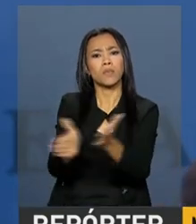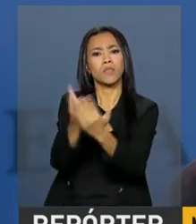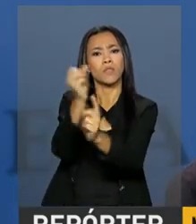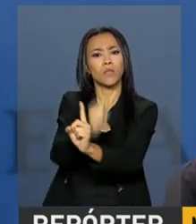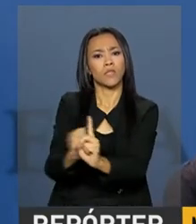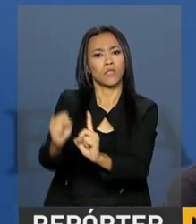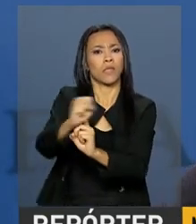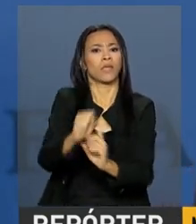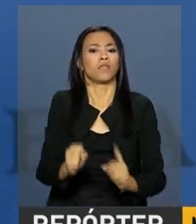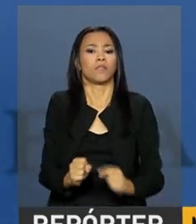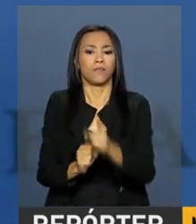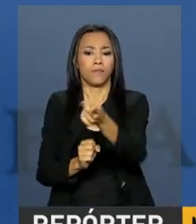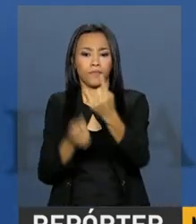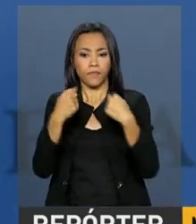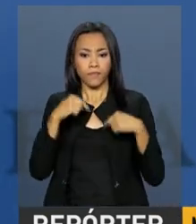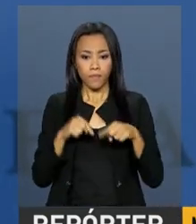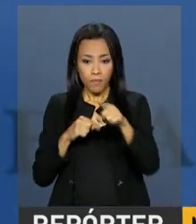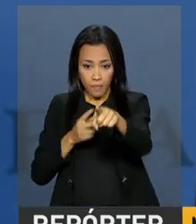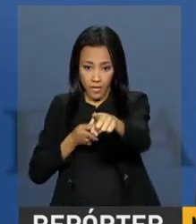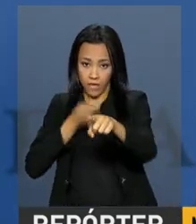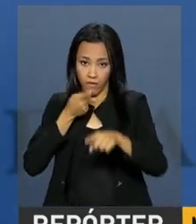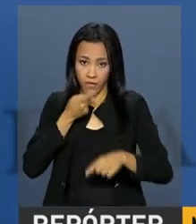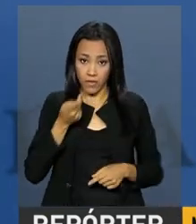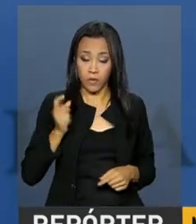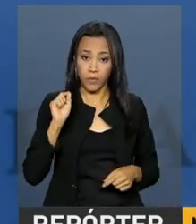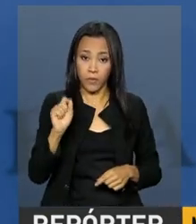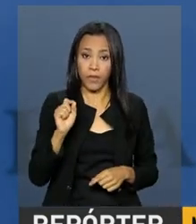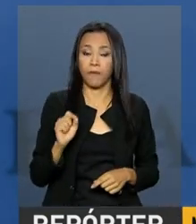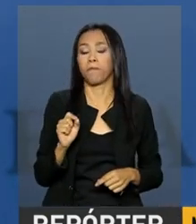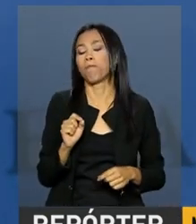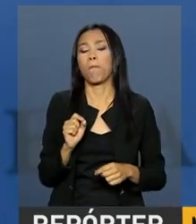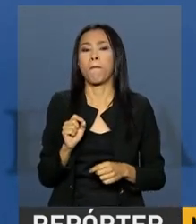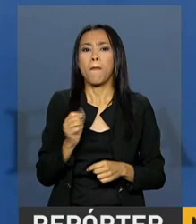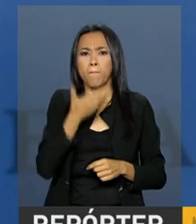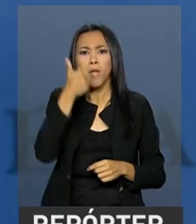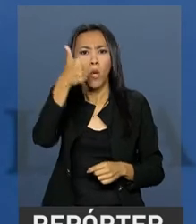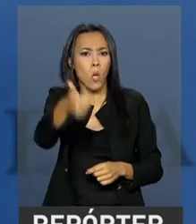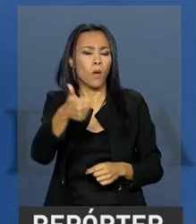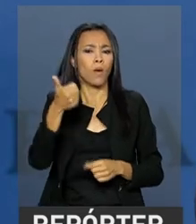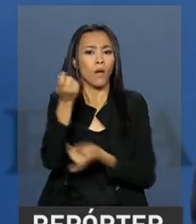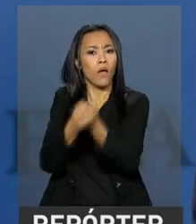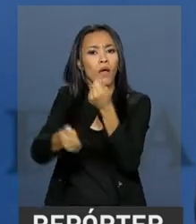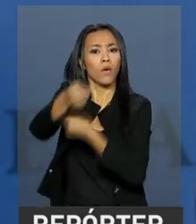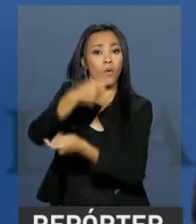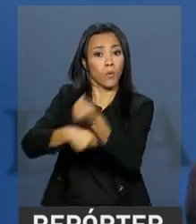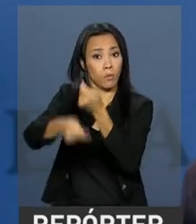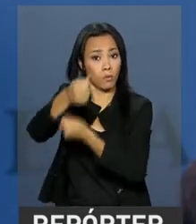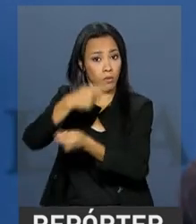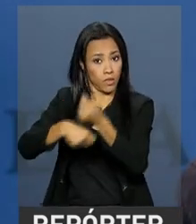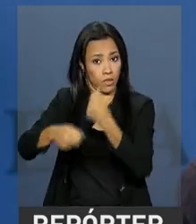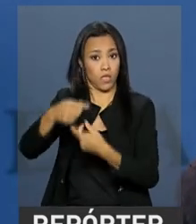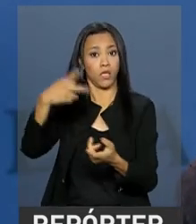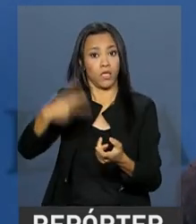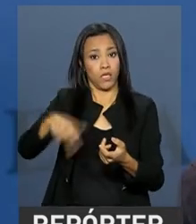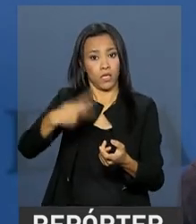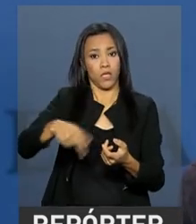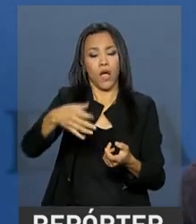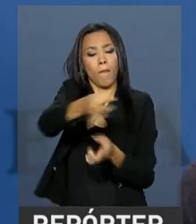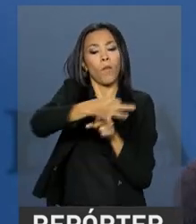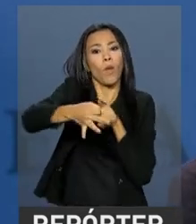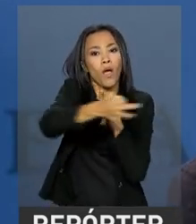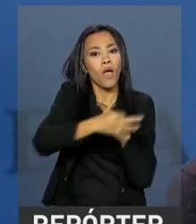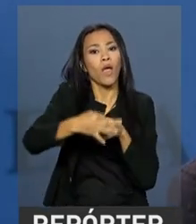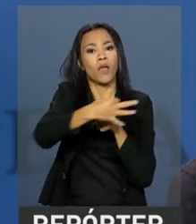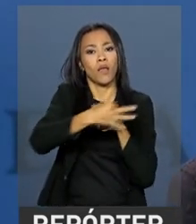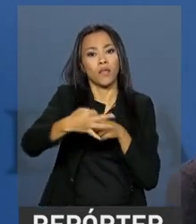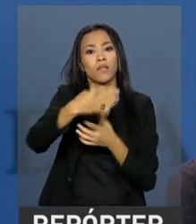da aprovação de uma reforma da Previdência melhora indicadores econômicos. E aí a moeda nacional se valoriza, a perspectiva